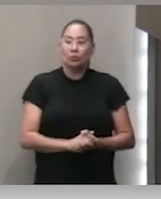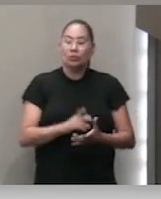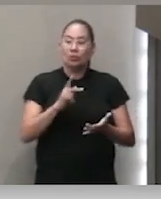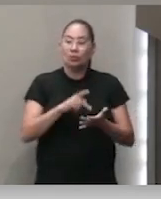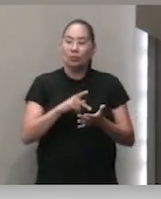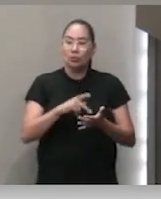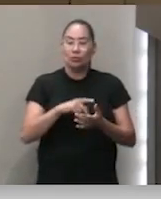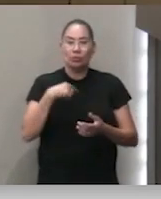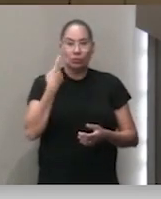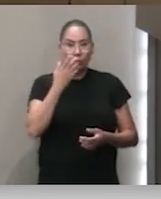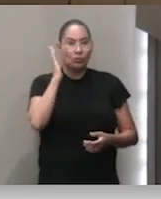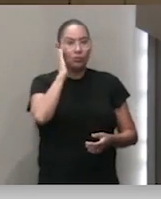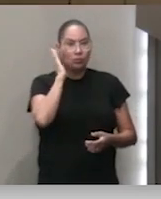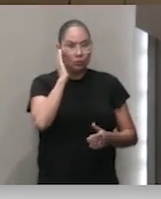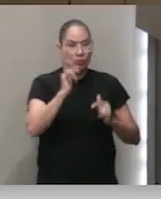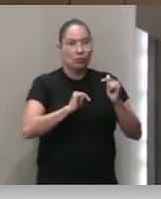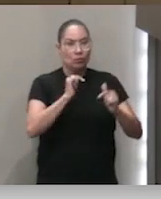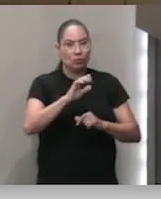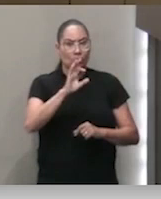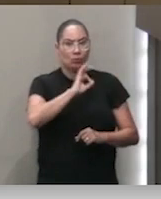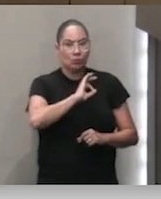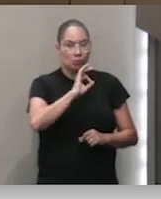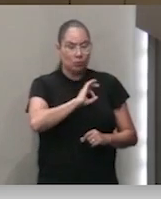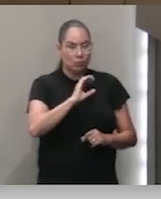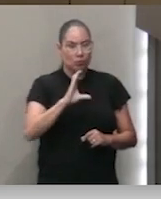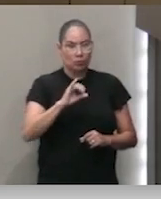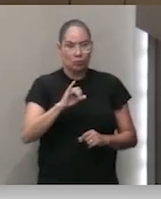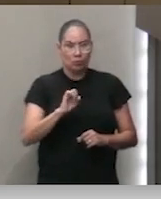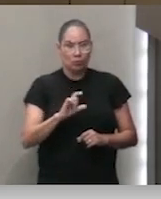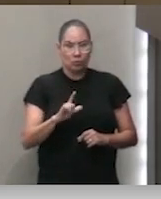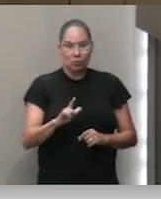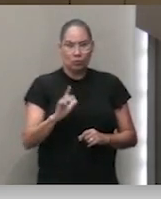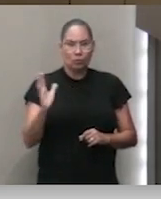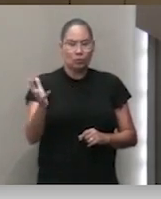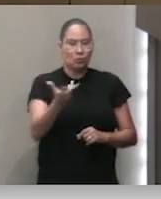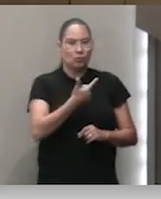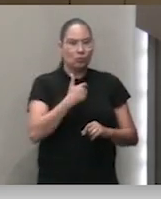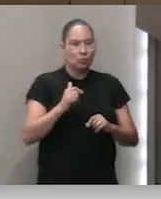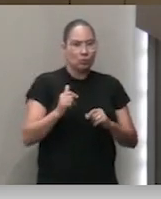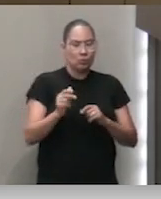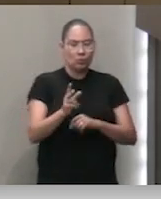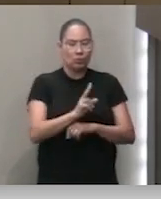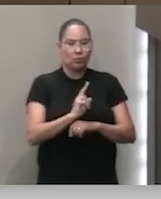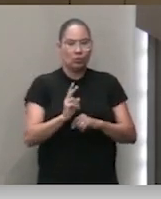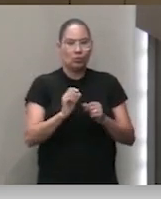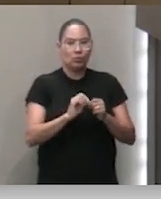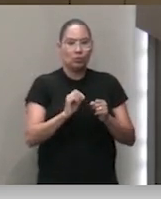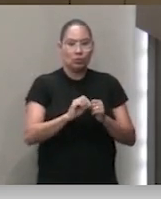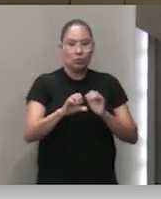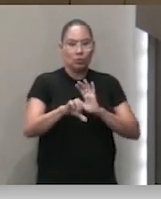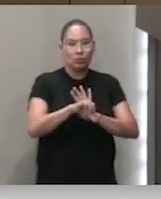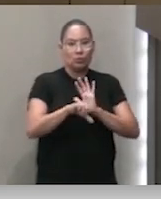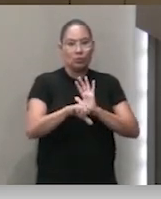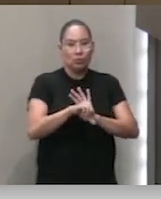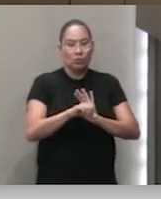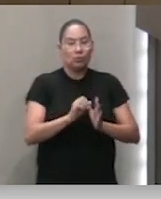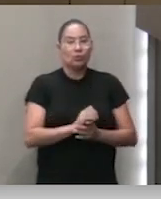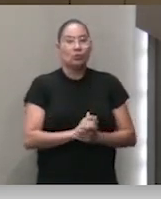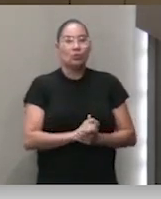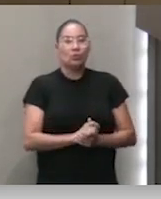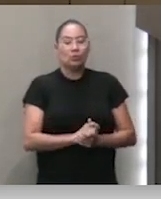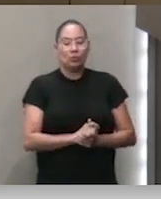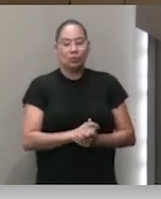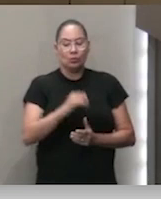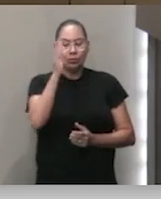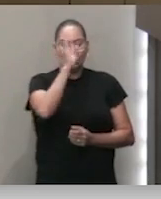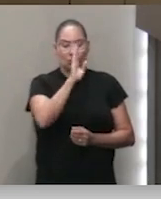gente sabe o trabalho que a Polícia Civil, né, que os órgãos de segurança fazem perante a criminalidade desse